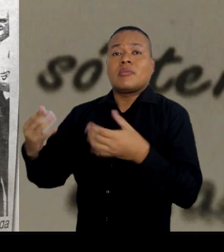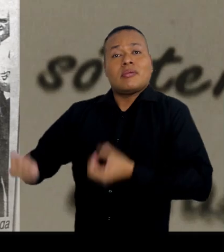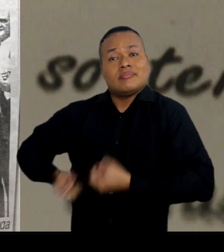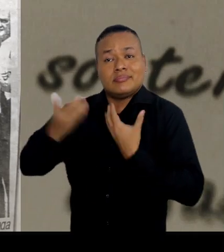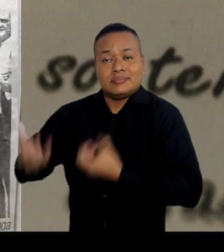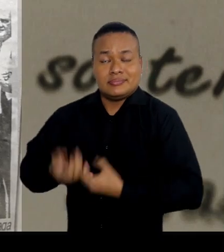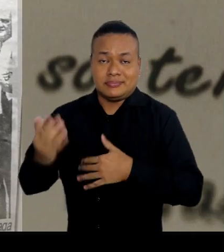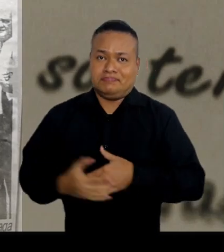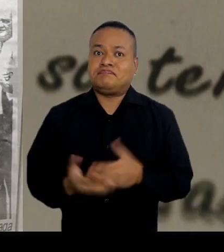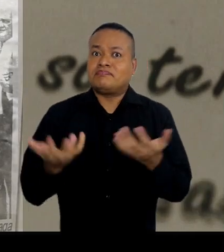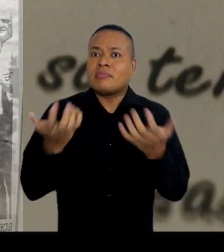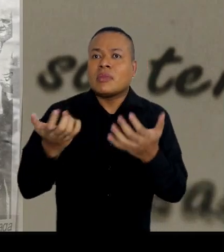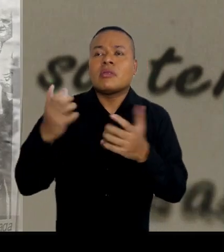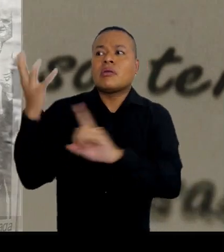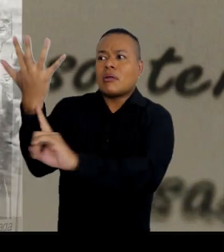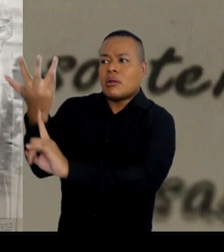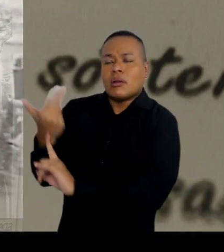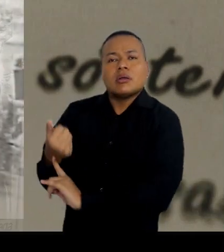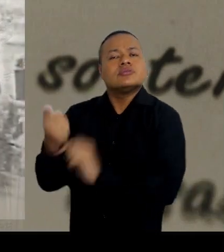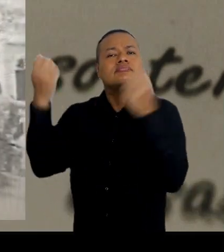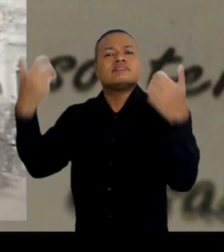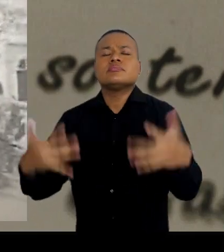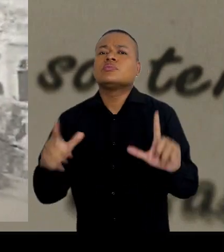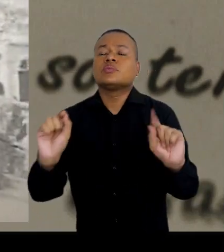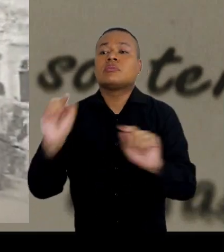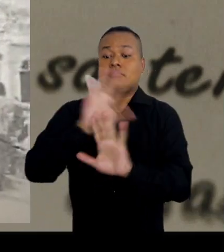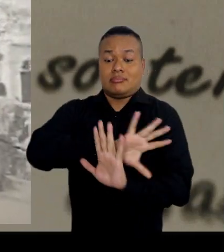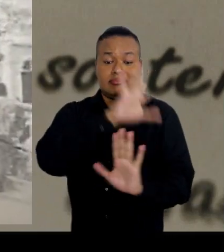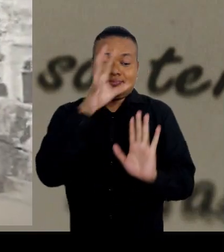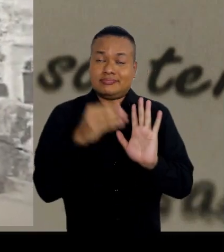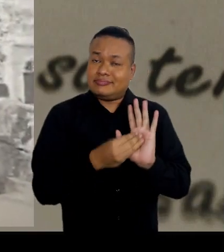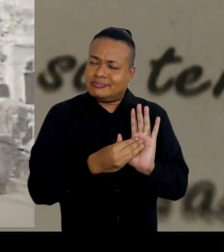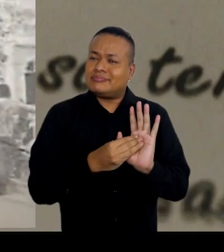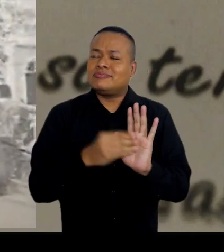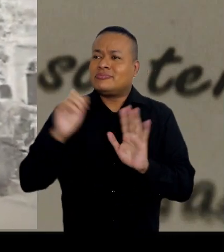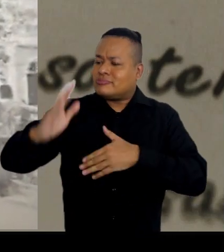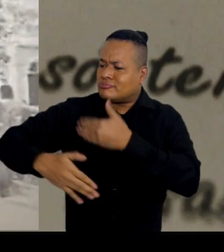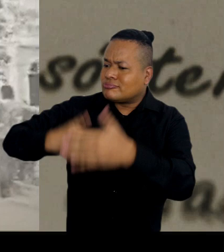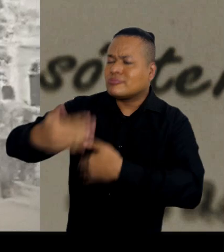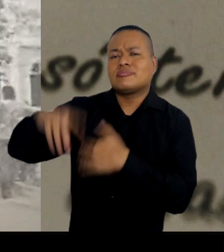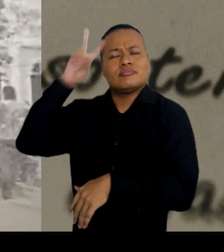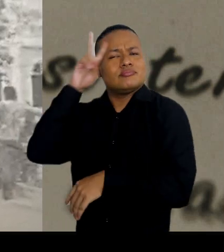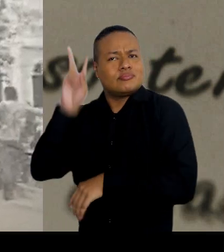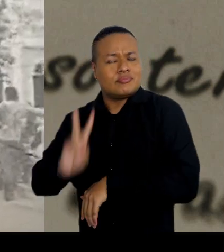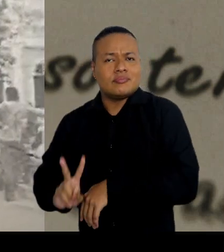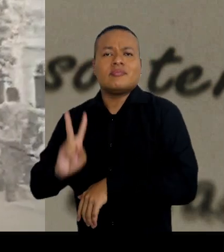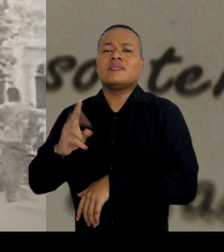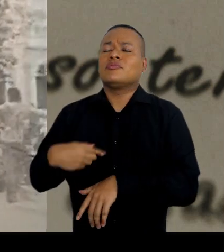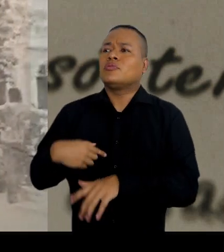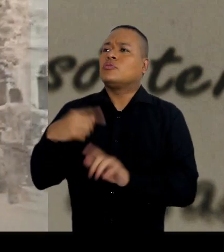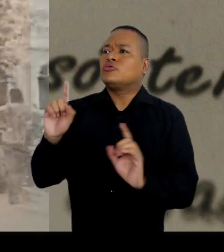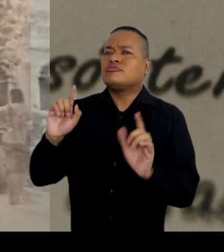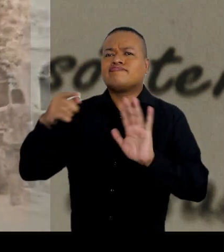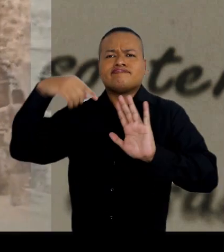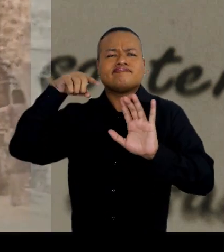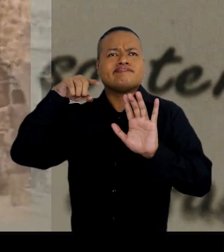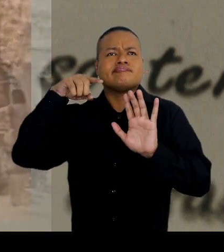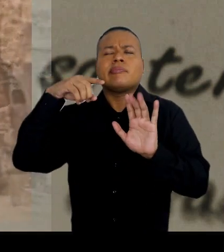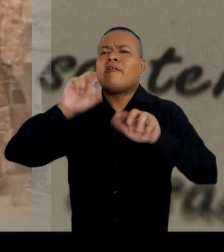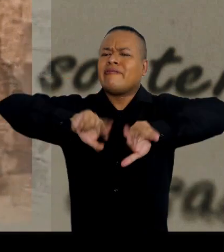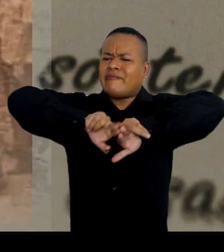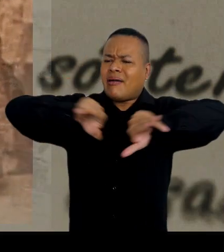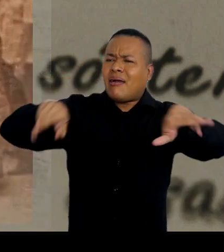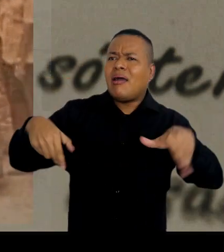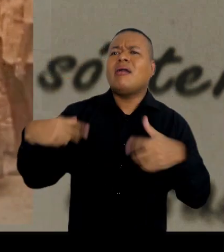a poesia. Eles queriam fazer uma arte que falasse da Amazônia, do nosso processo histórico, das questões políticas